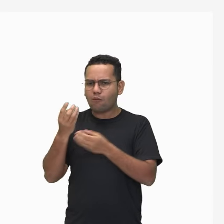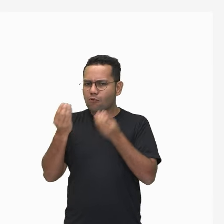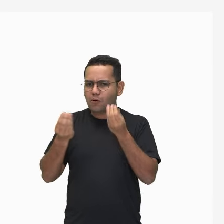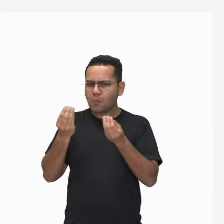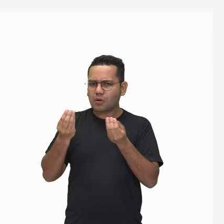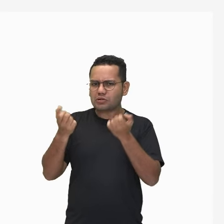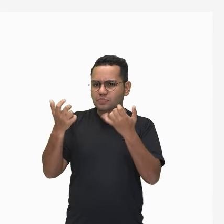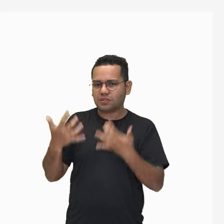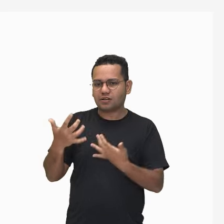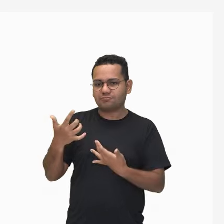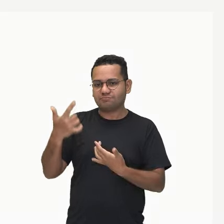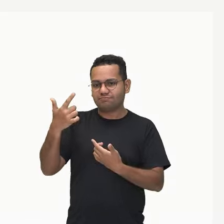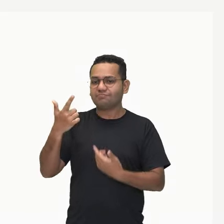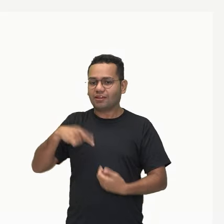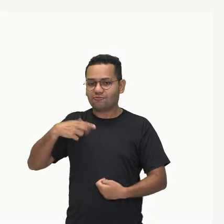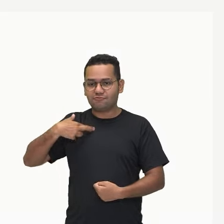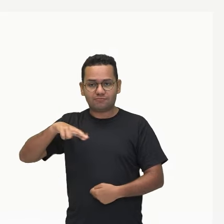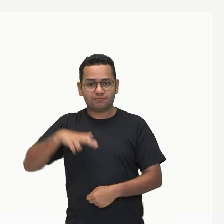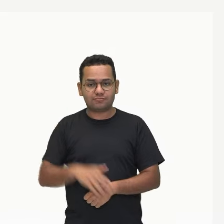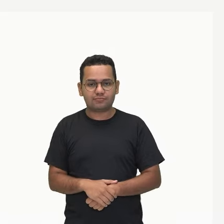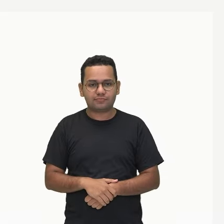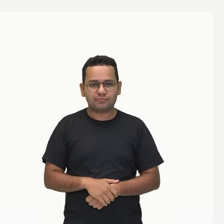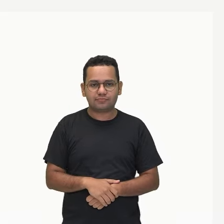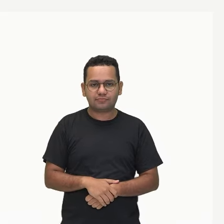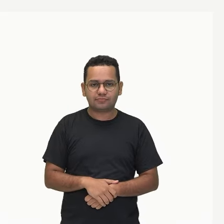ver lá? É um conhecimento infalível.